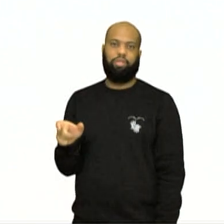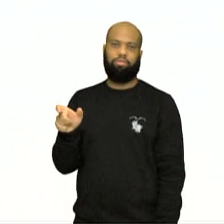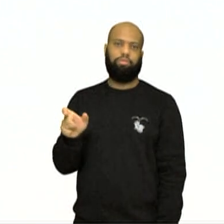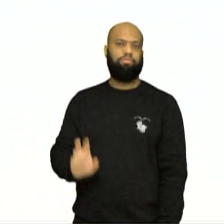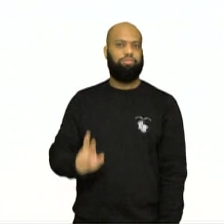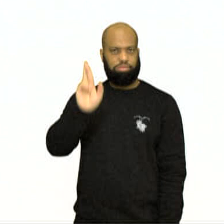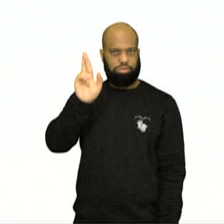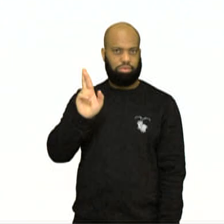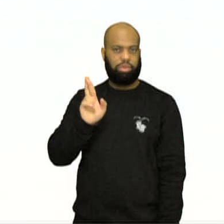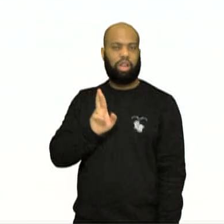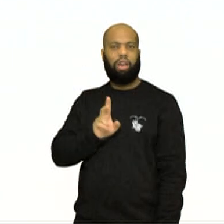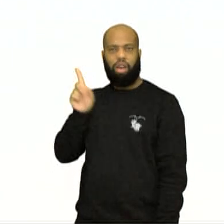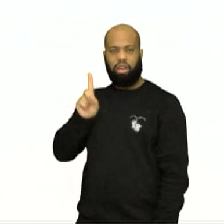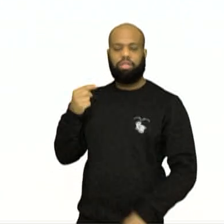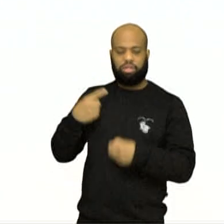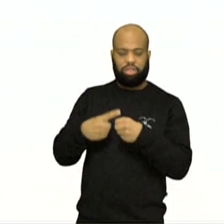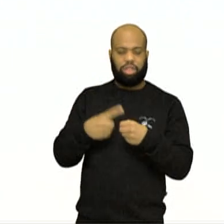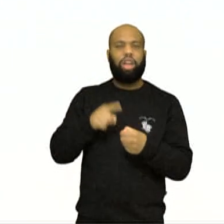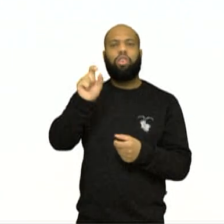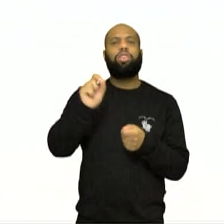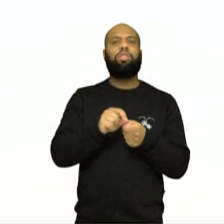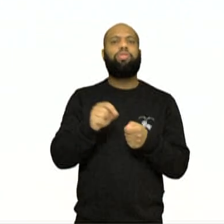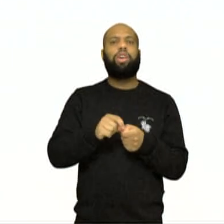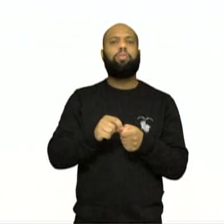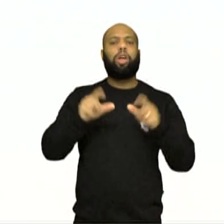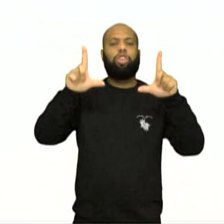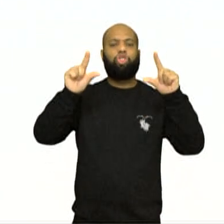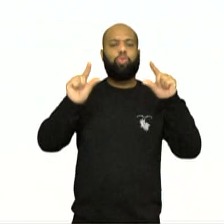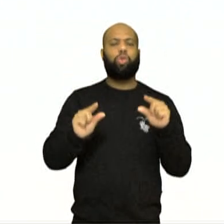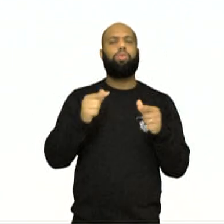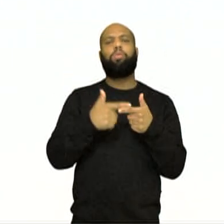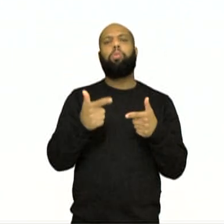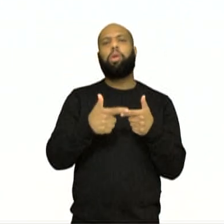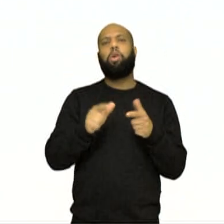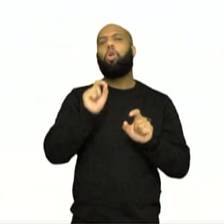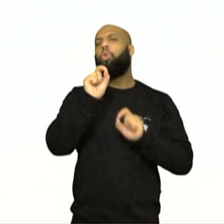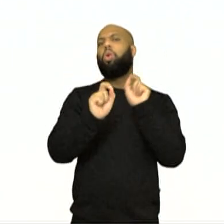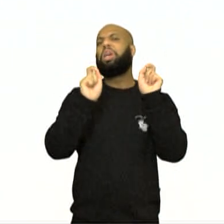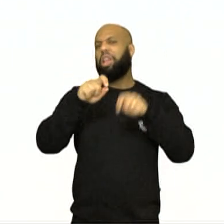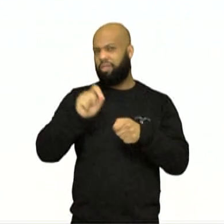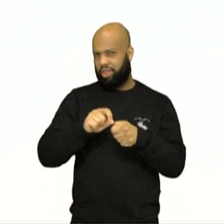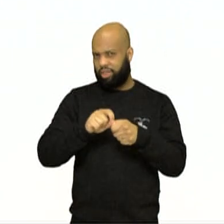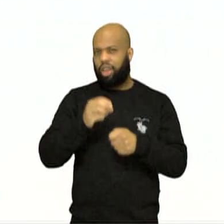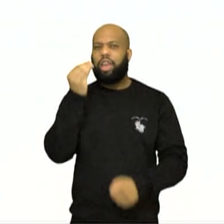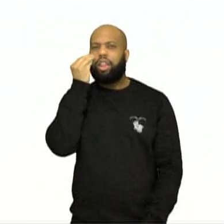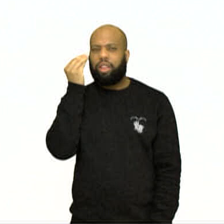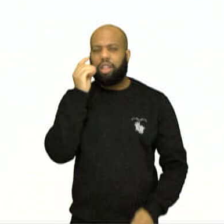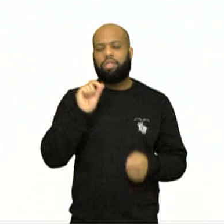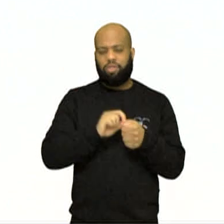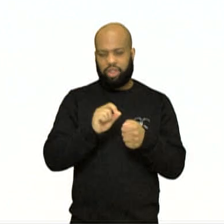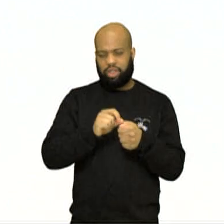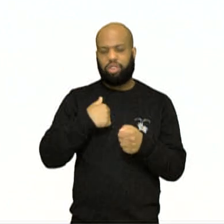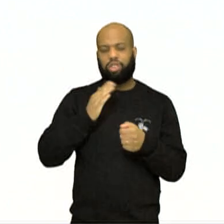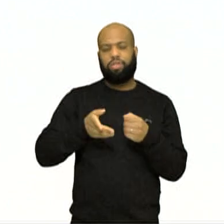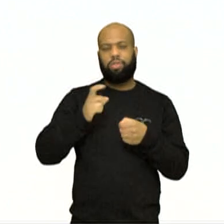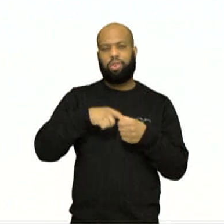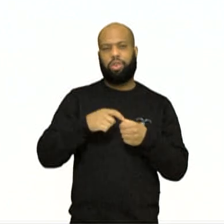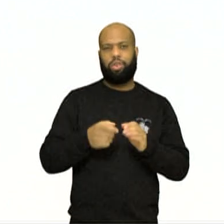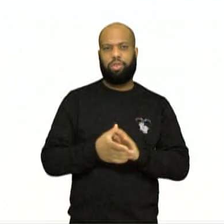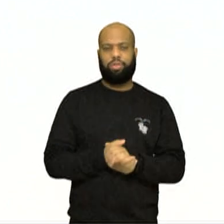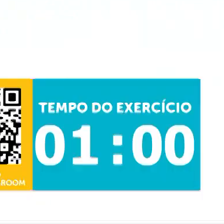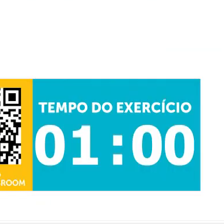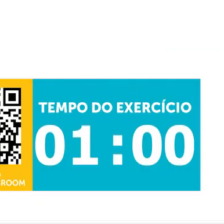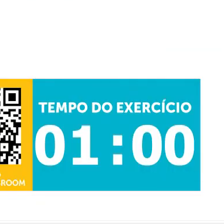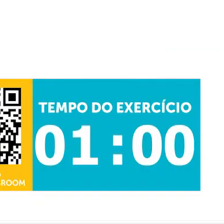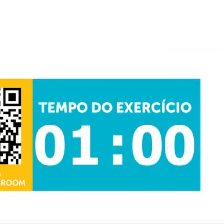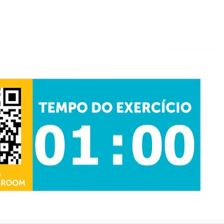para minimizar esses efeitos? Evitar as enchentes? Eu vou dar um tempinho para vocês e eu já retorno.